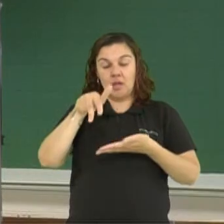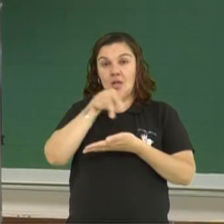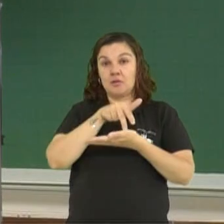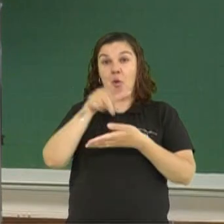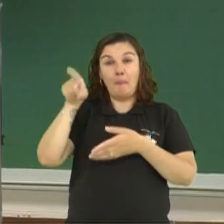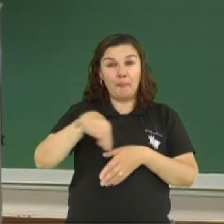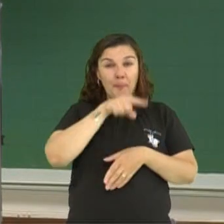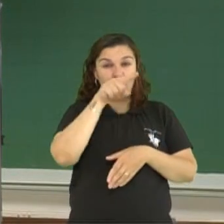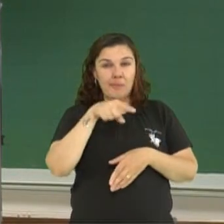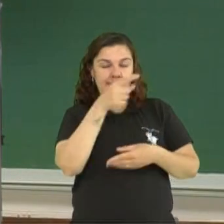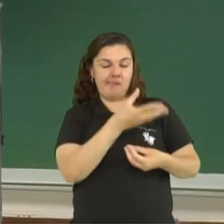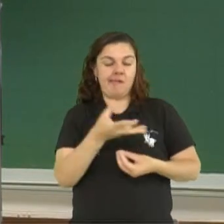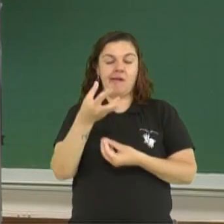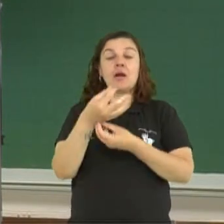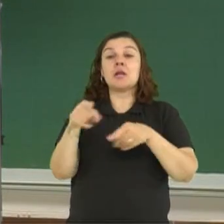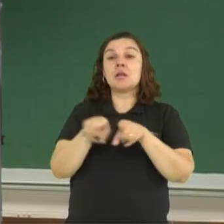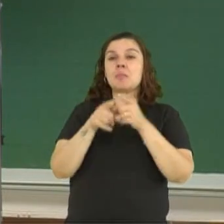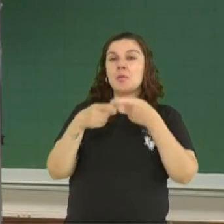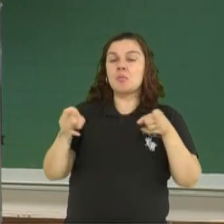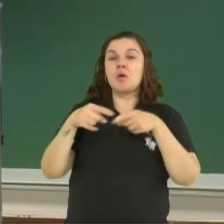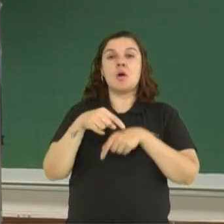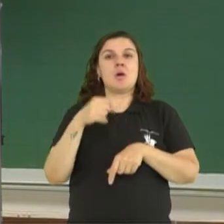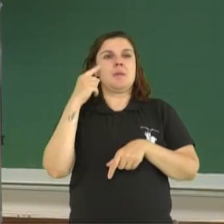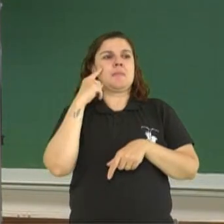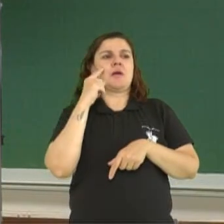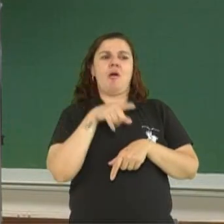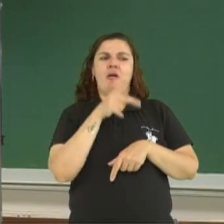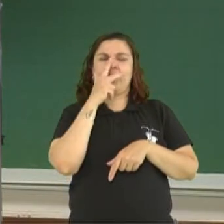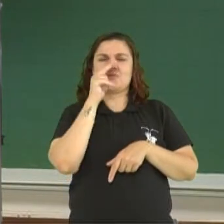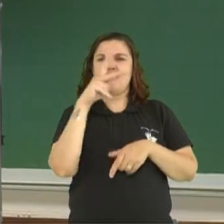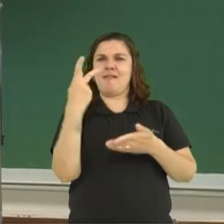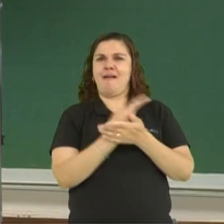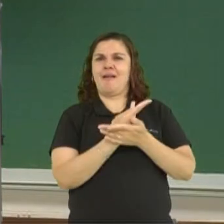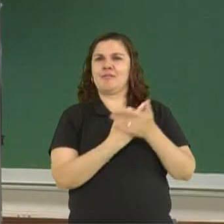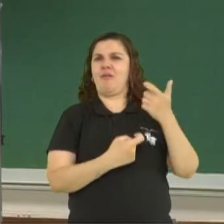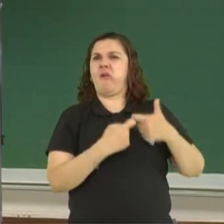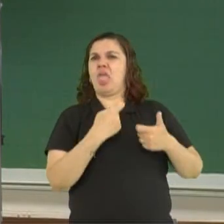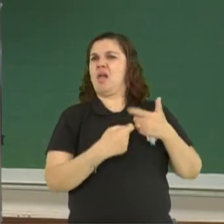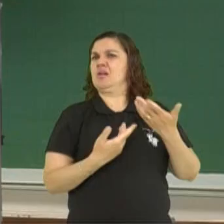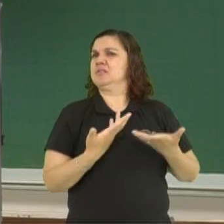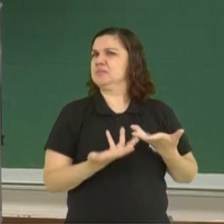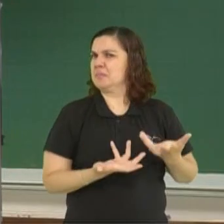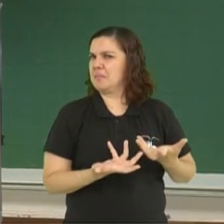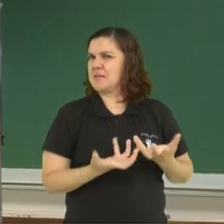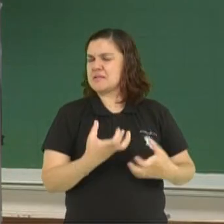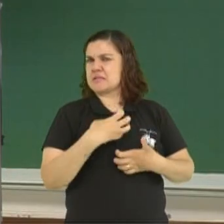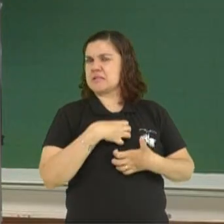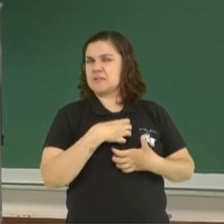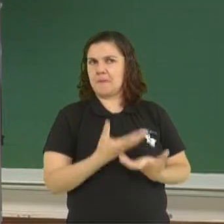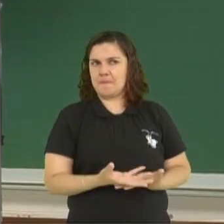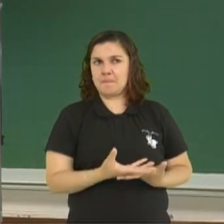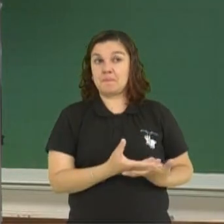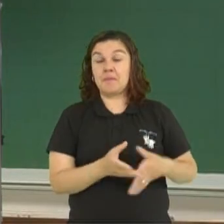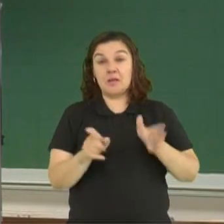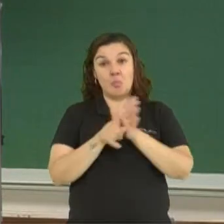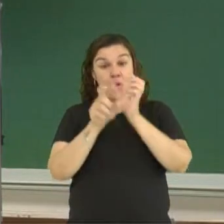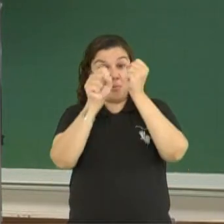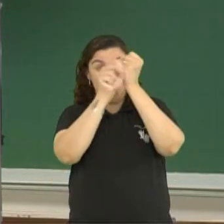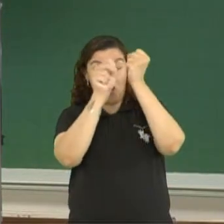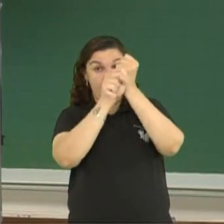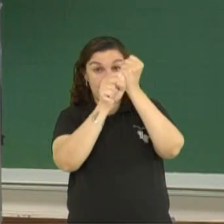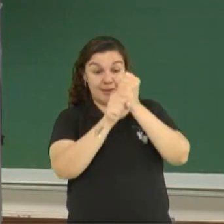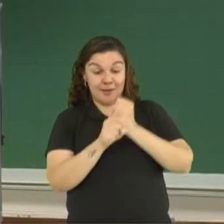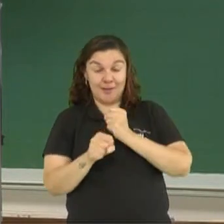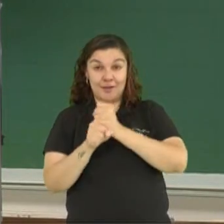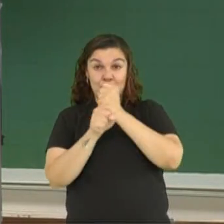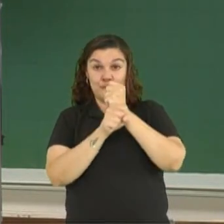certa forma, até mesmo a música, porque ela achava a música meio profana. O que aconteceu? A arquitetura gótica romana, que estava